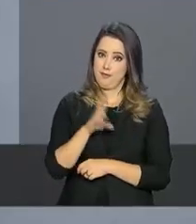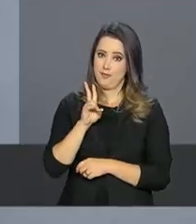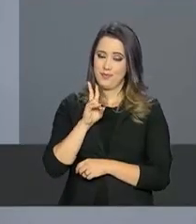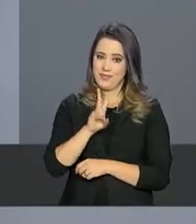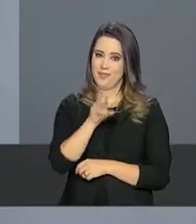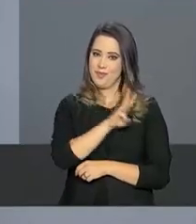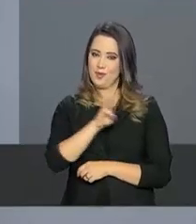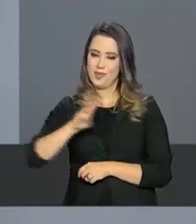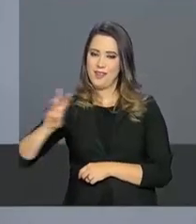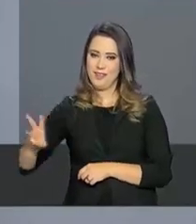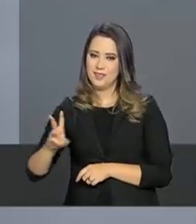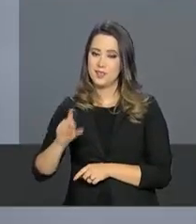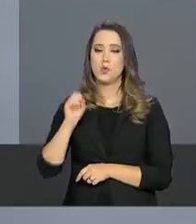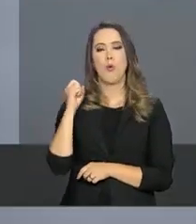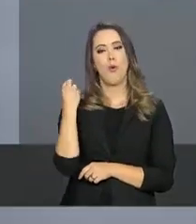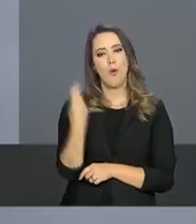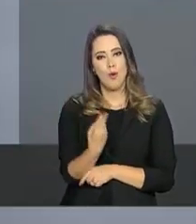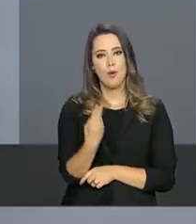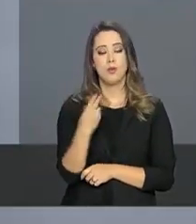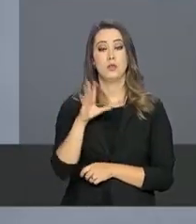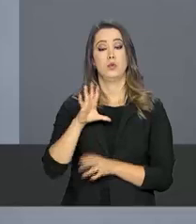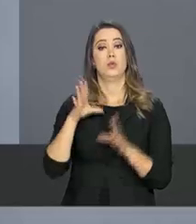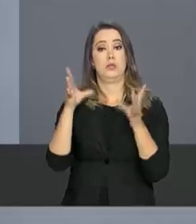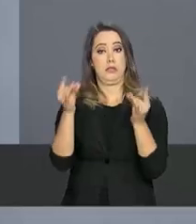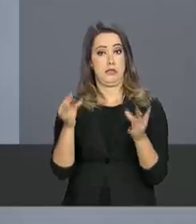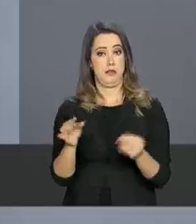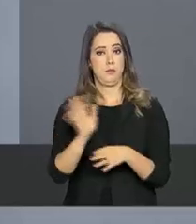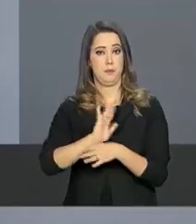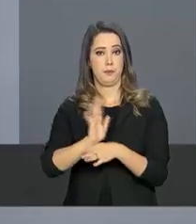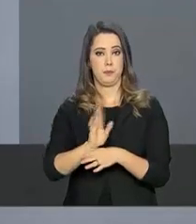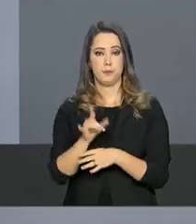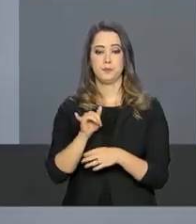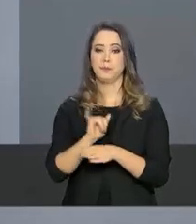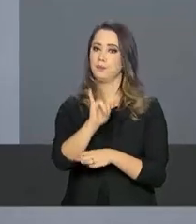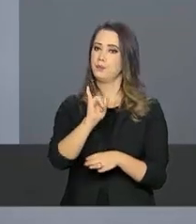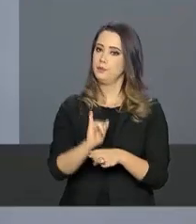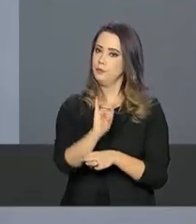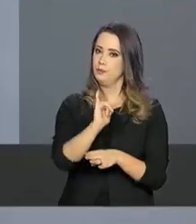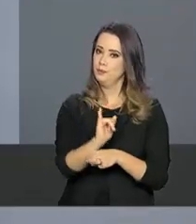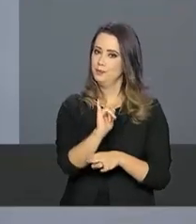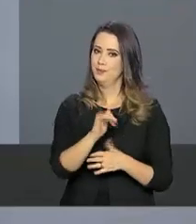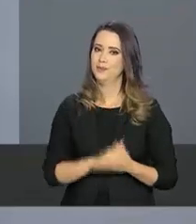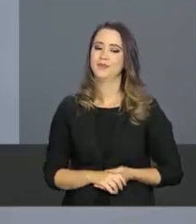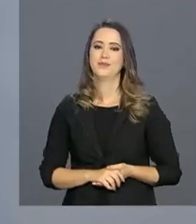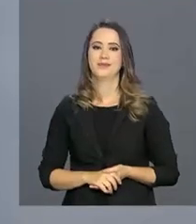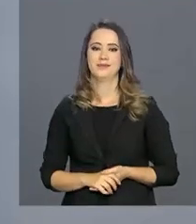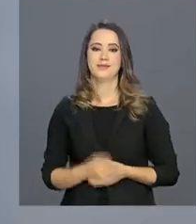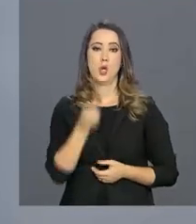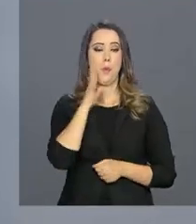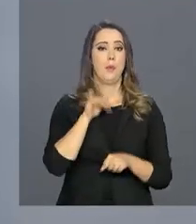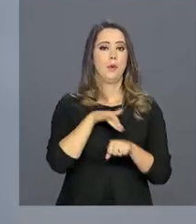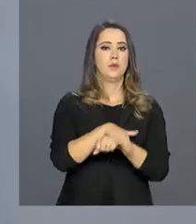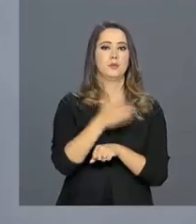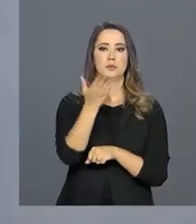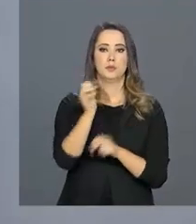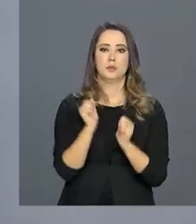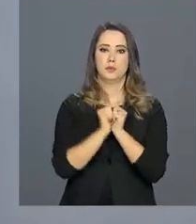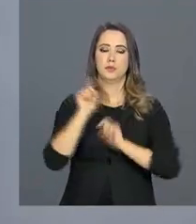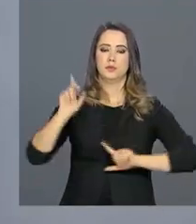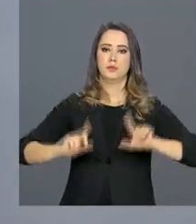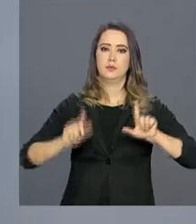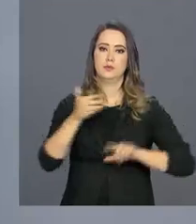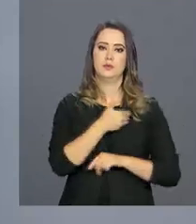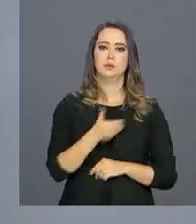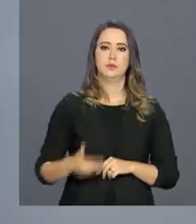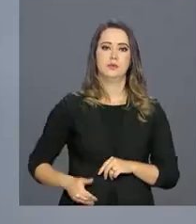da npr na internet e todas as reportagens estão disponíveis em nosso canal no youtube uma boa noite pra você continue com a gente